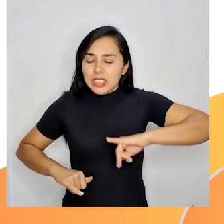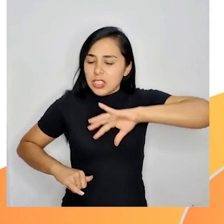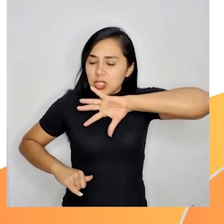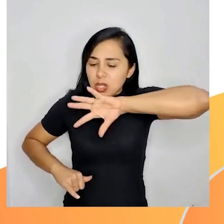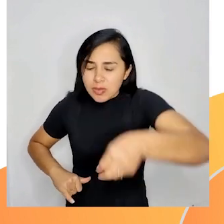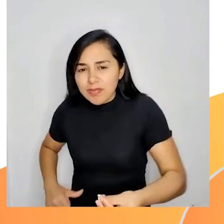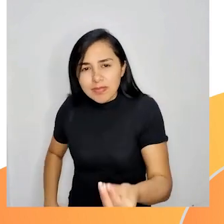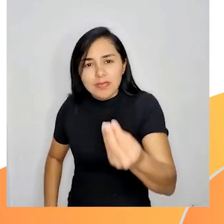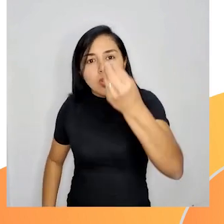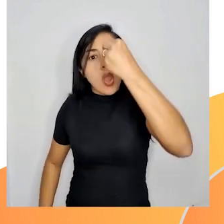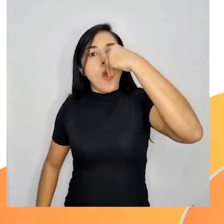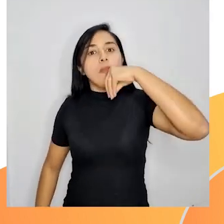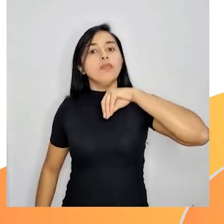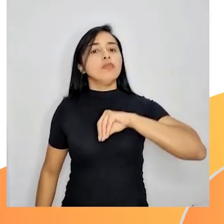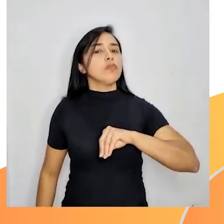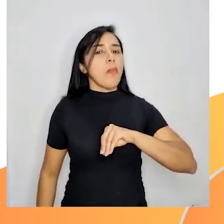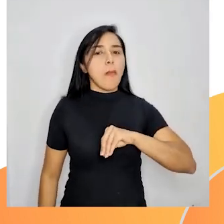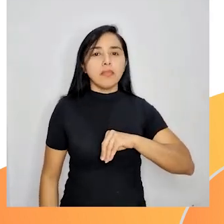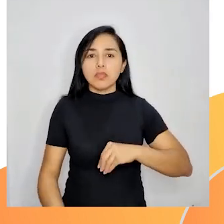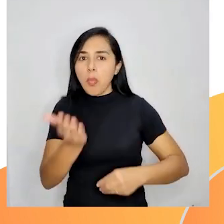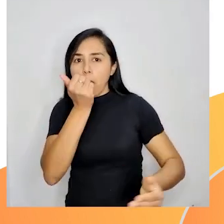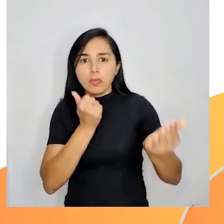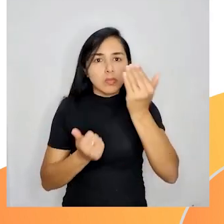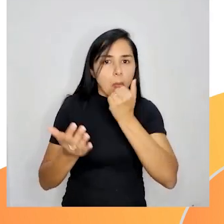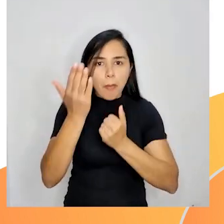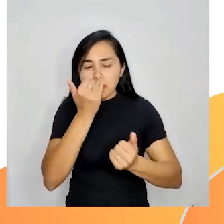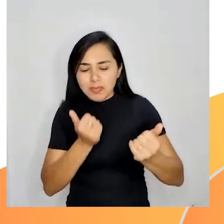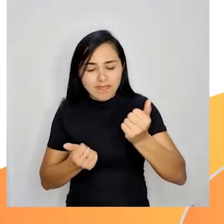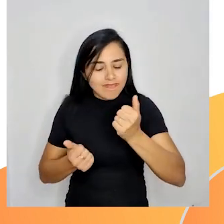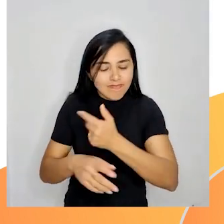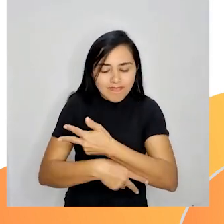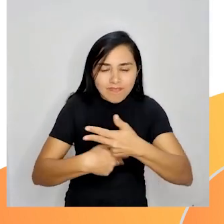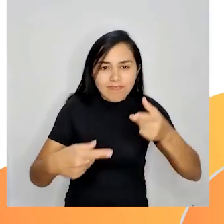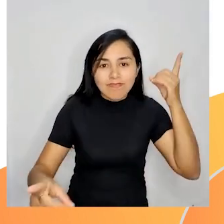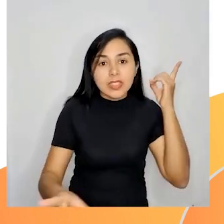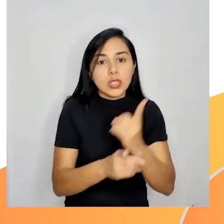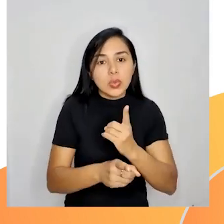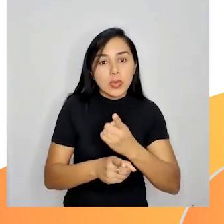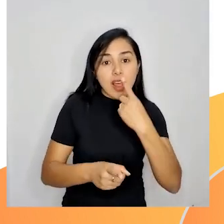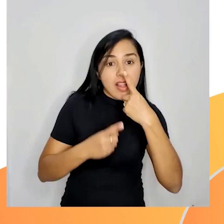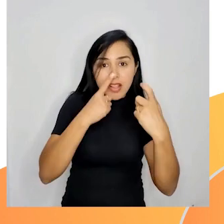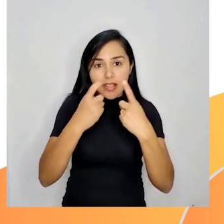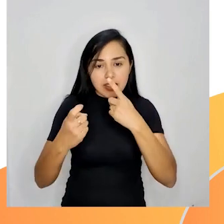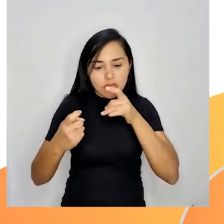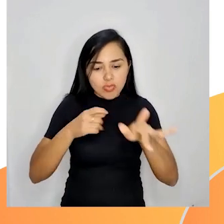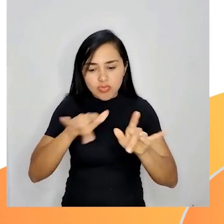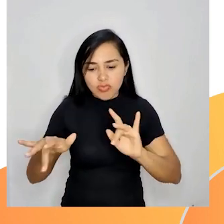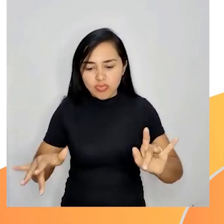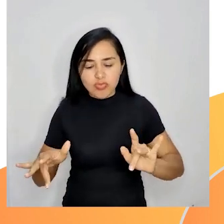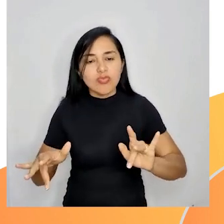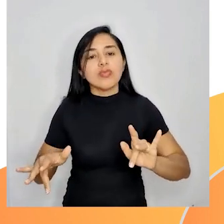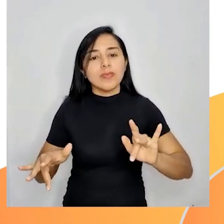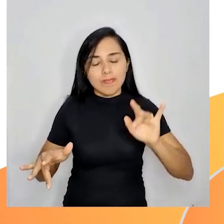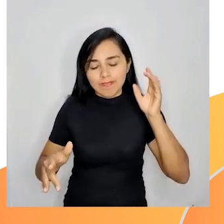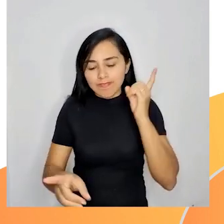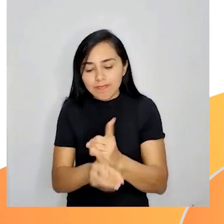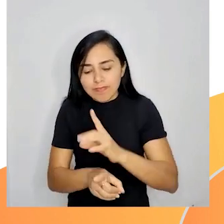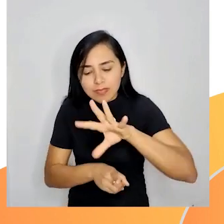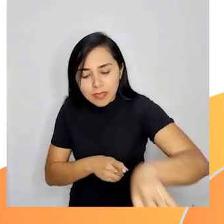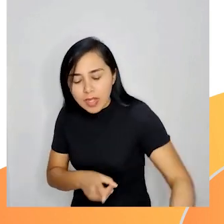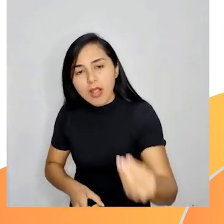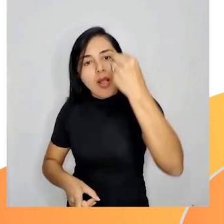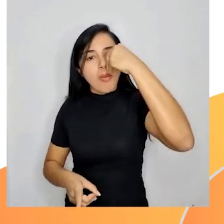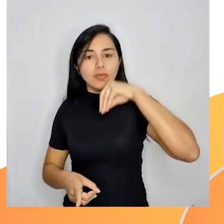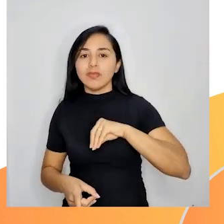engolia restos que ele achava, que ele encontrava em detritos.